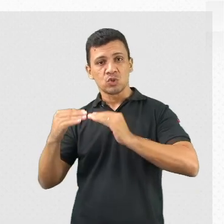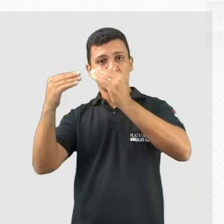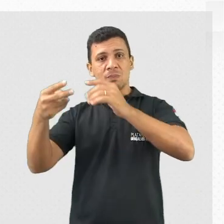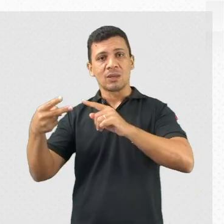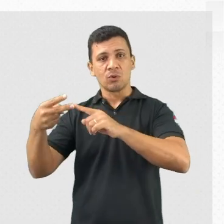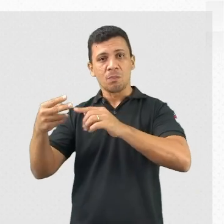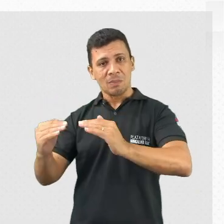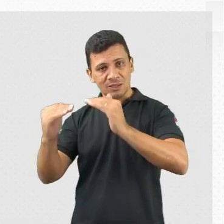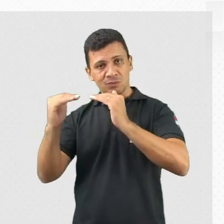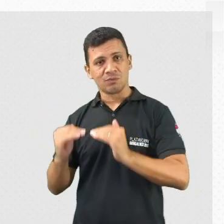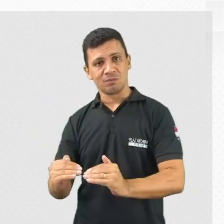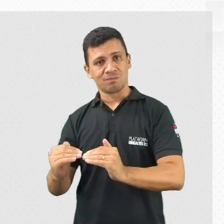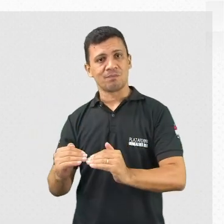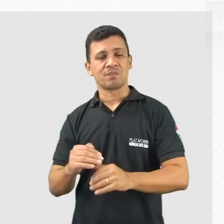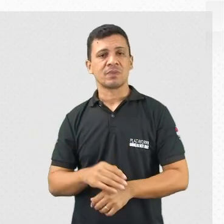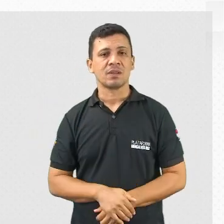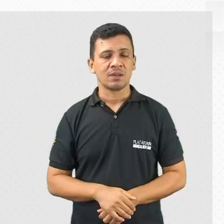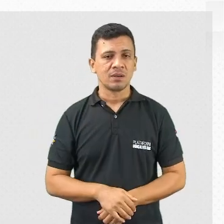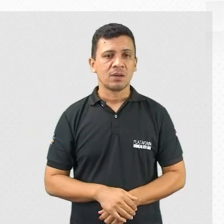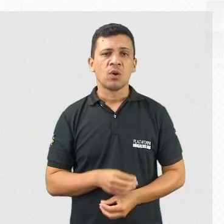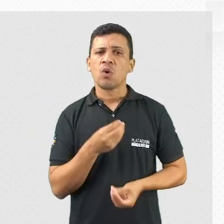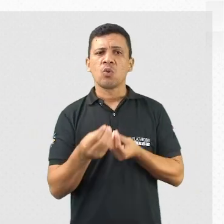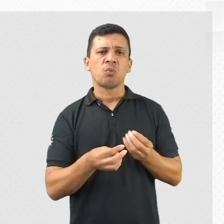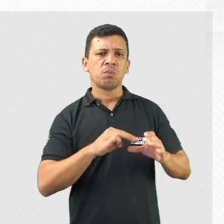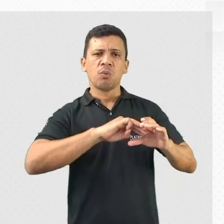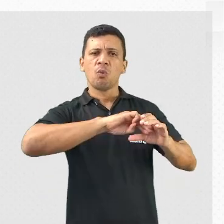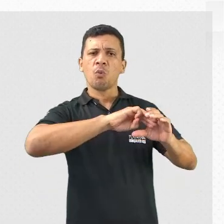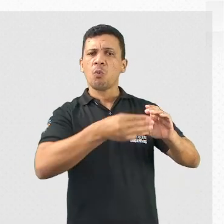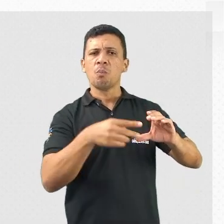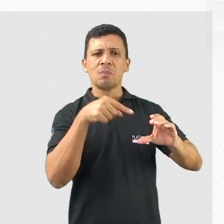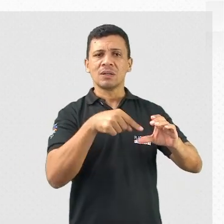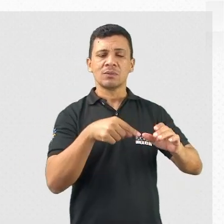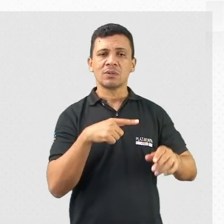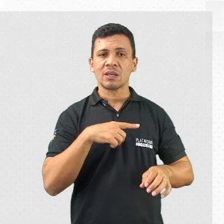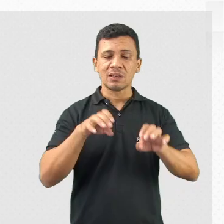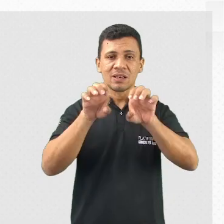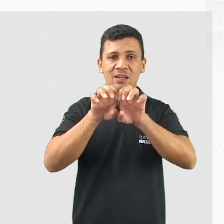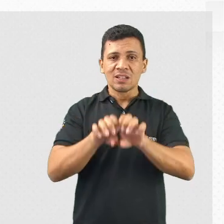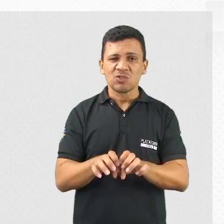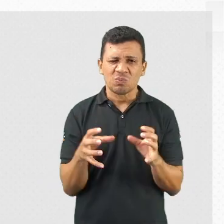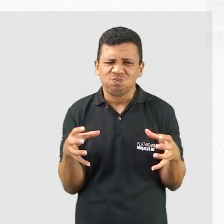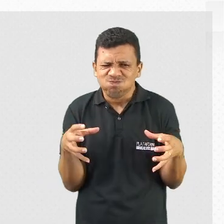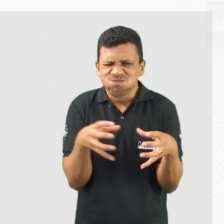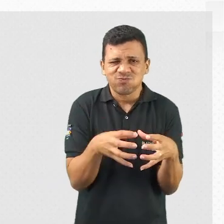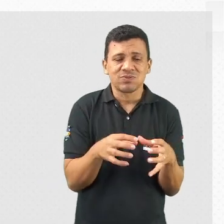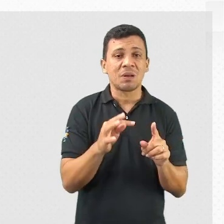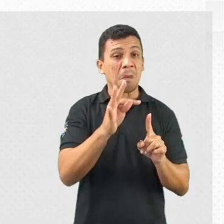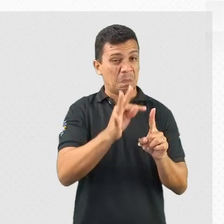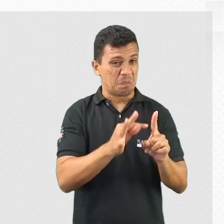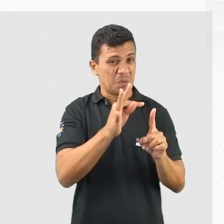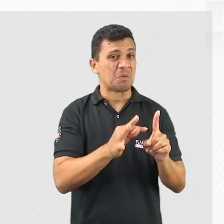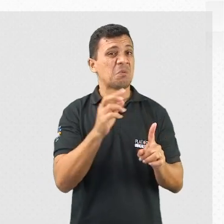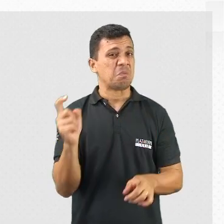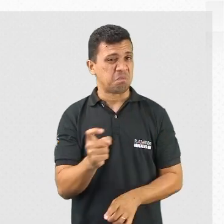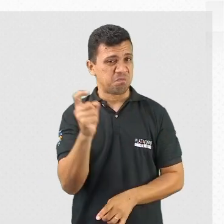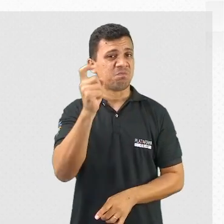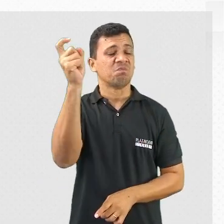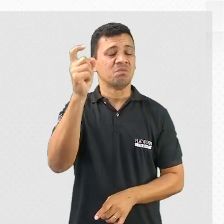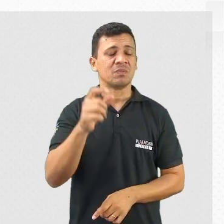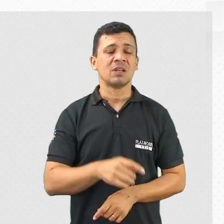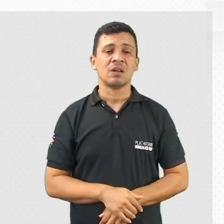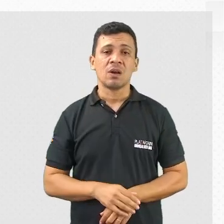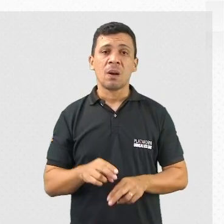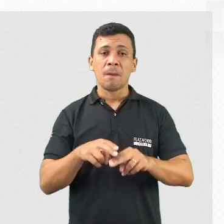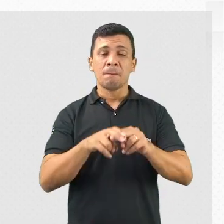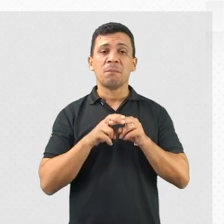manto inferior. Marcos, o manto, gente, ele é uma estrutura que está sob alta pressão e temperatura. E é por isso que a crosta, as